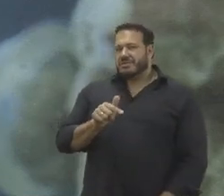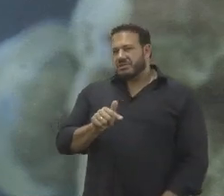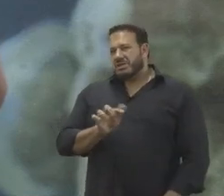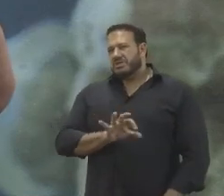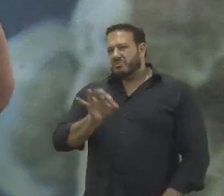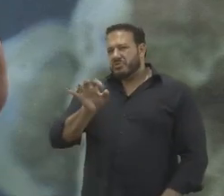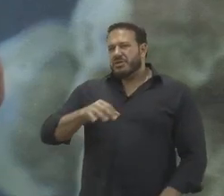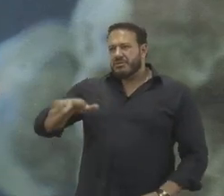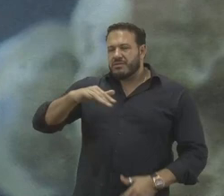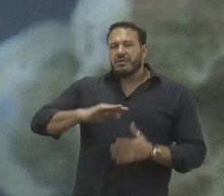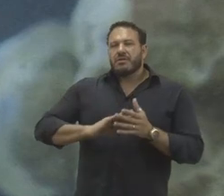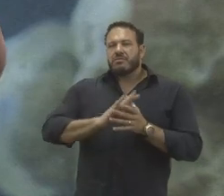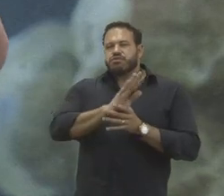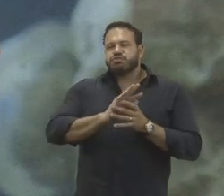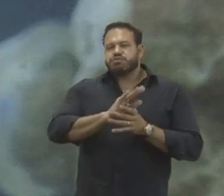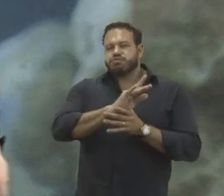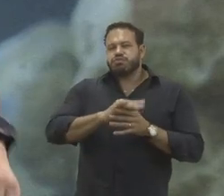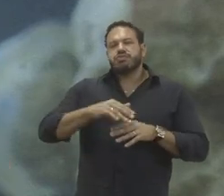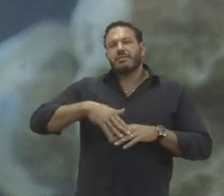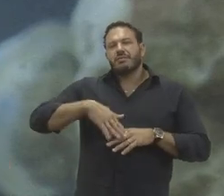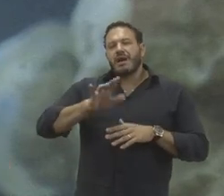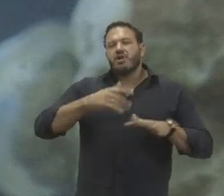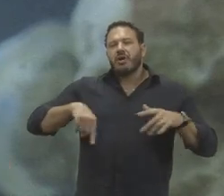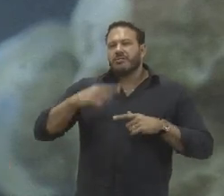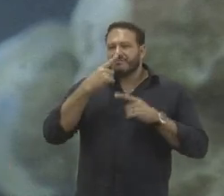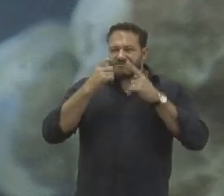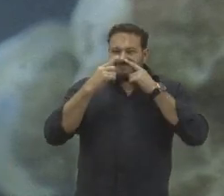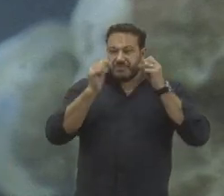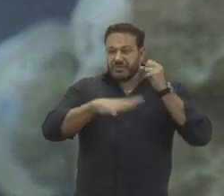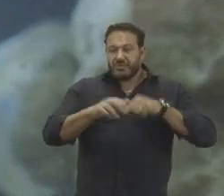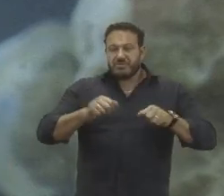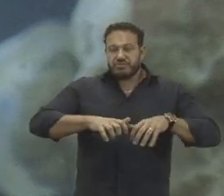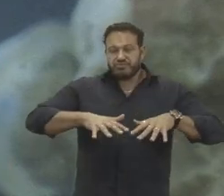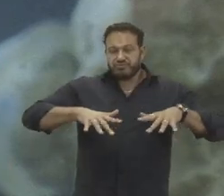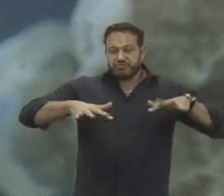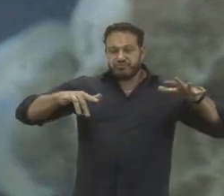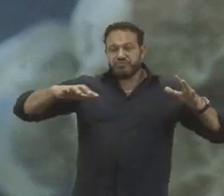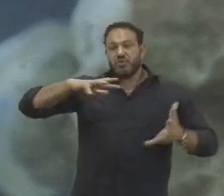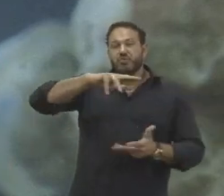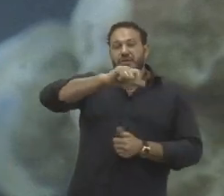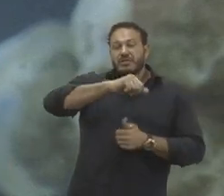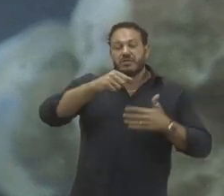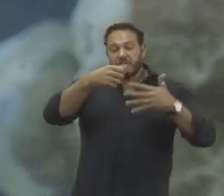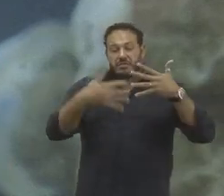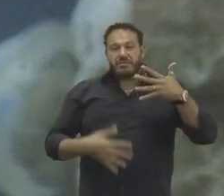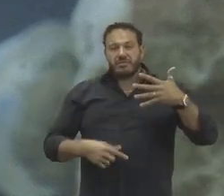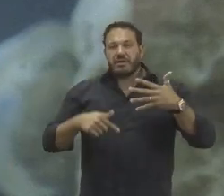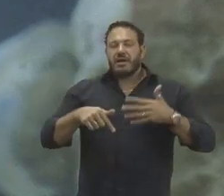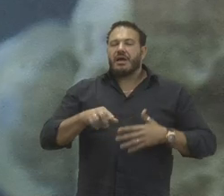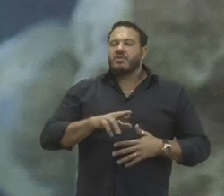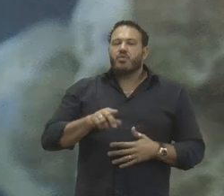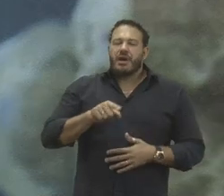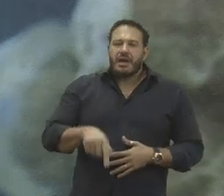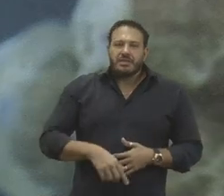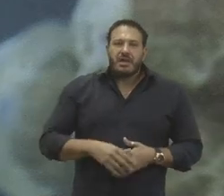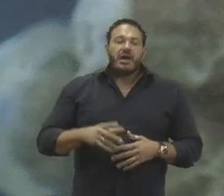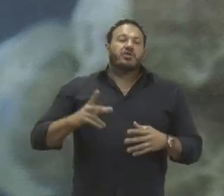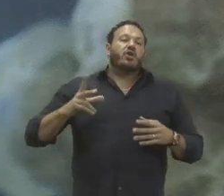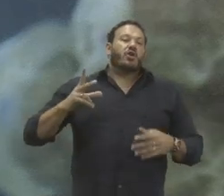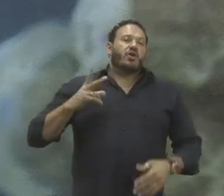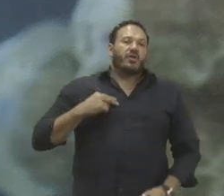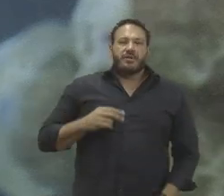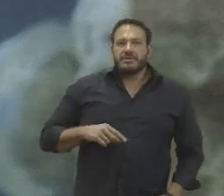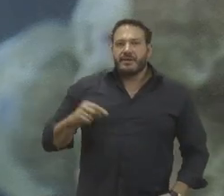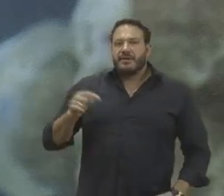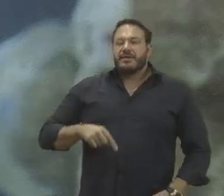emissões somos o sétimo maior poluidor do planeta hein atenção Brasil não é esse essa vítima do Ah